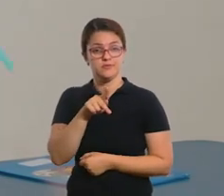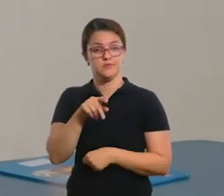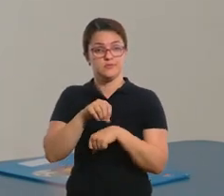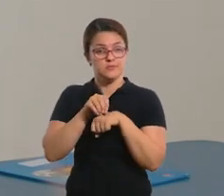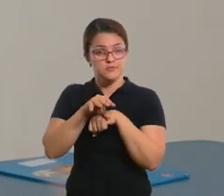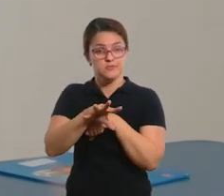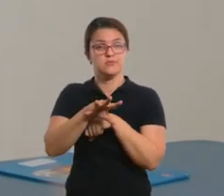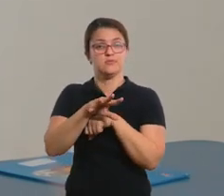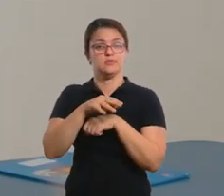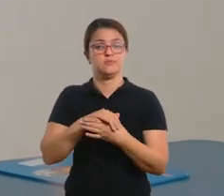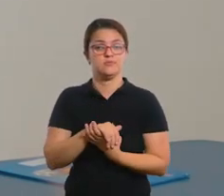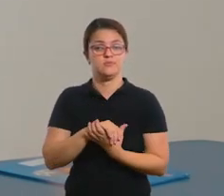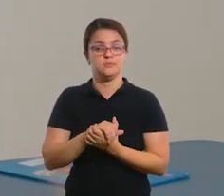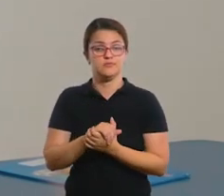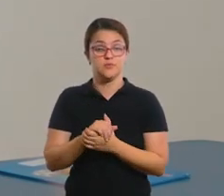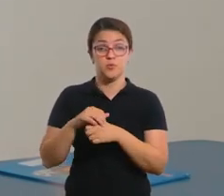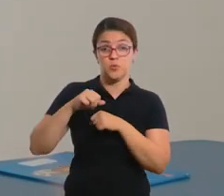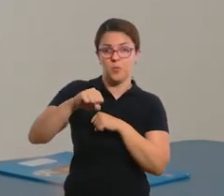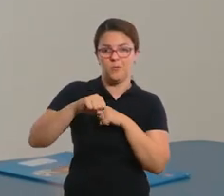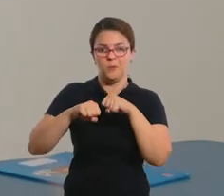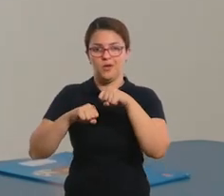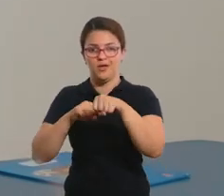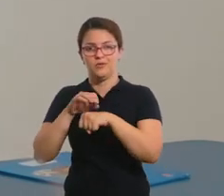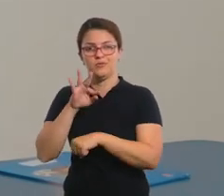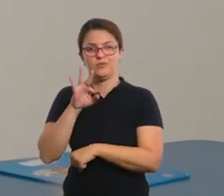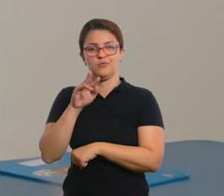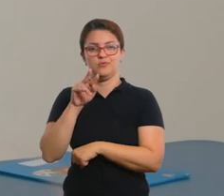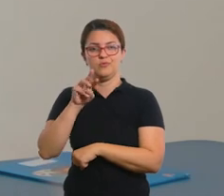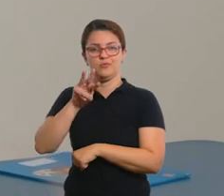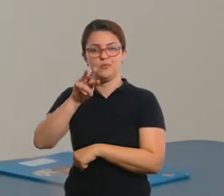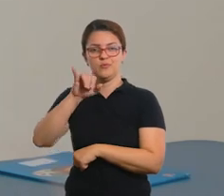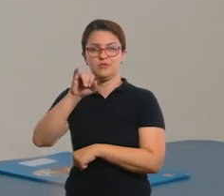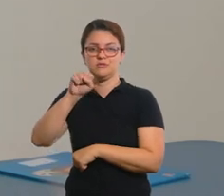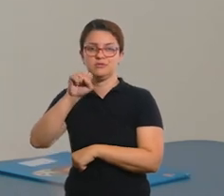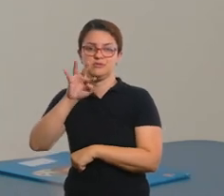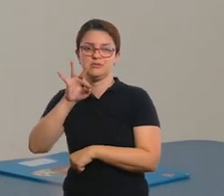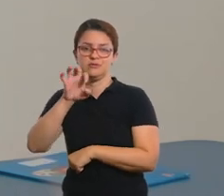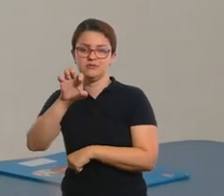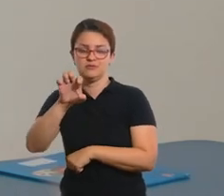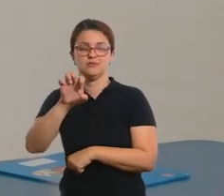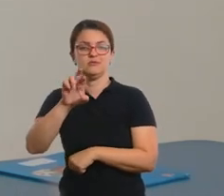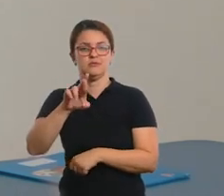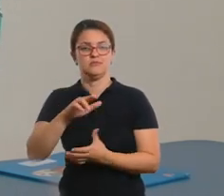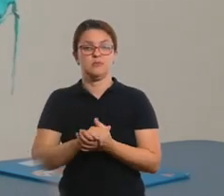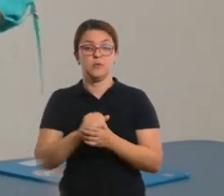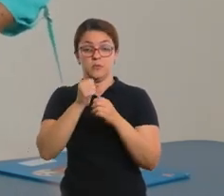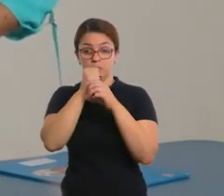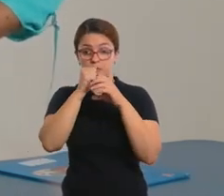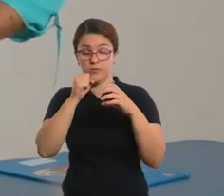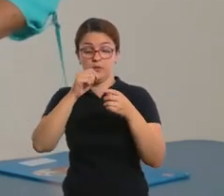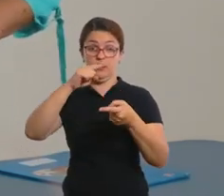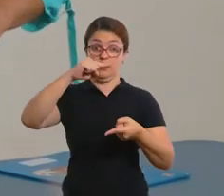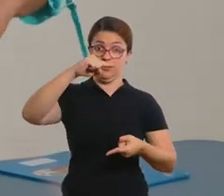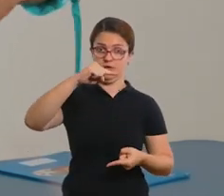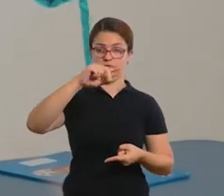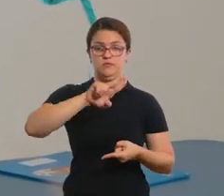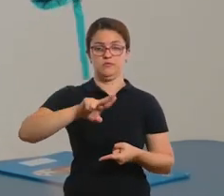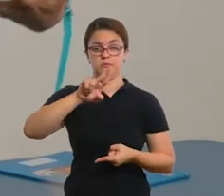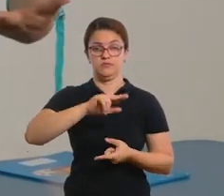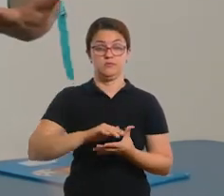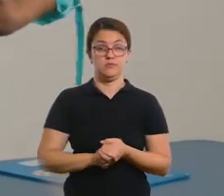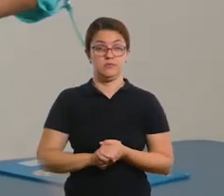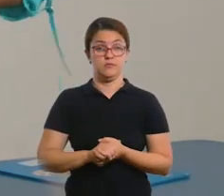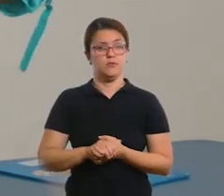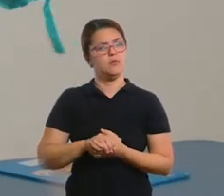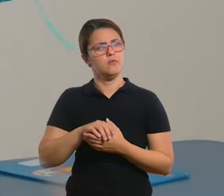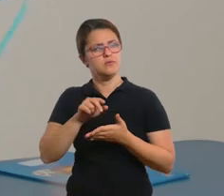sugerindo o duelo do Twister. Você vai precisar de uma bexiga, de algumas garrafas, de algumas figuras que você pode desenhar. Você vai